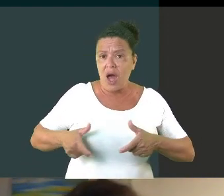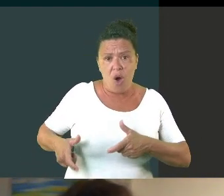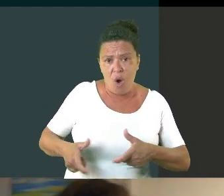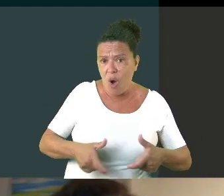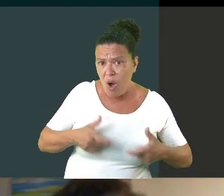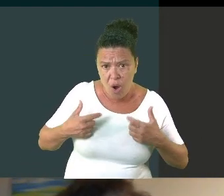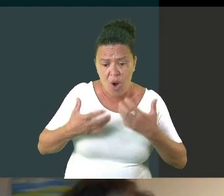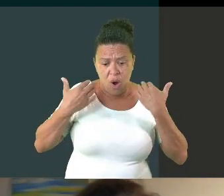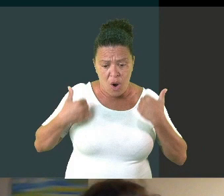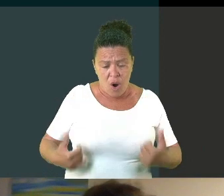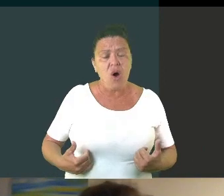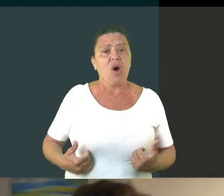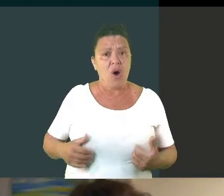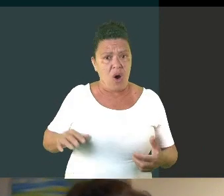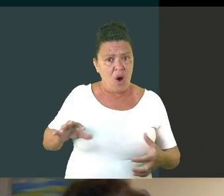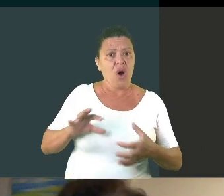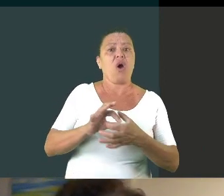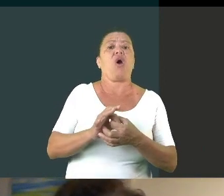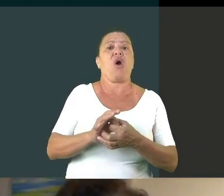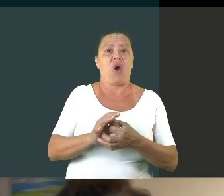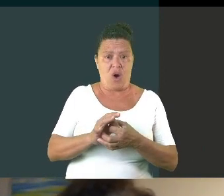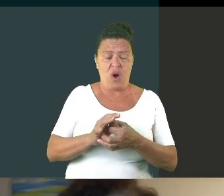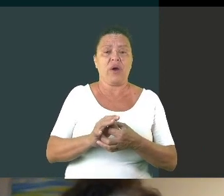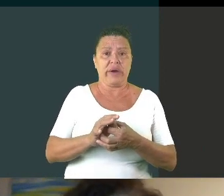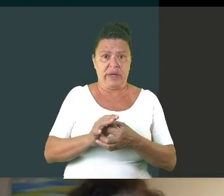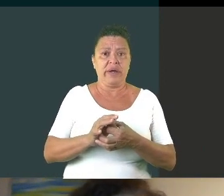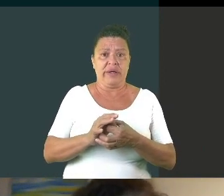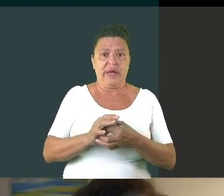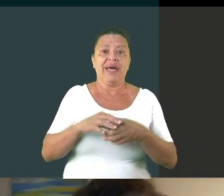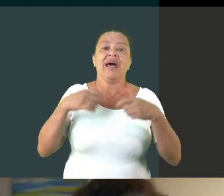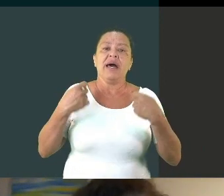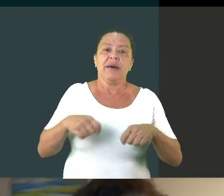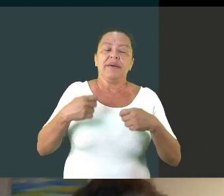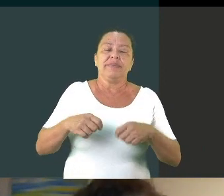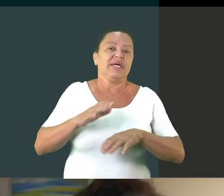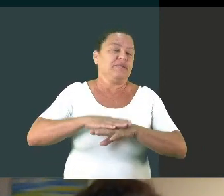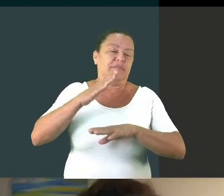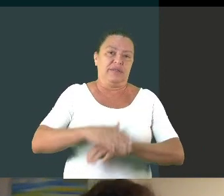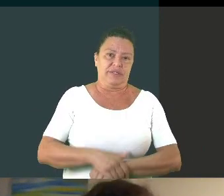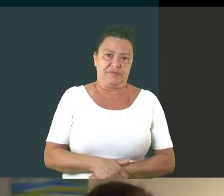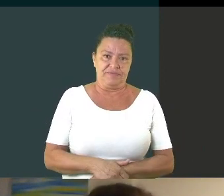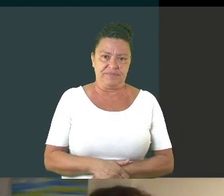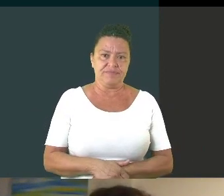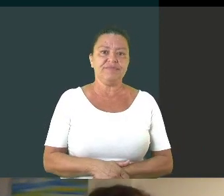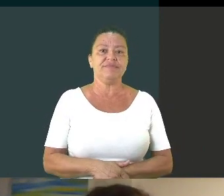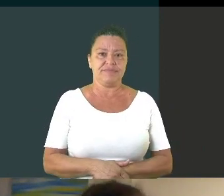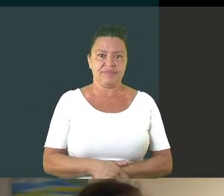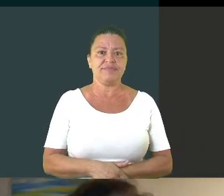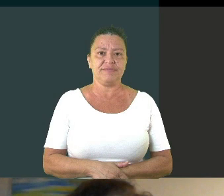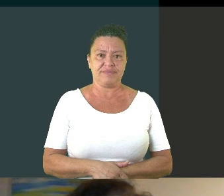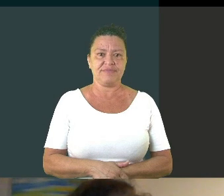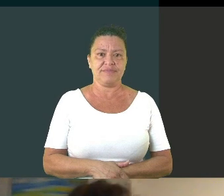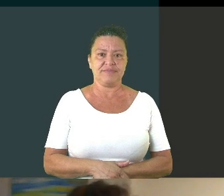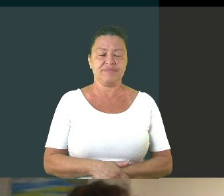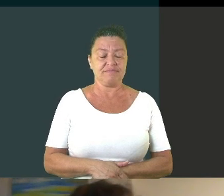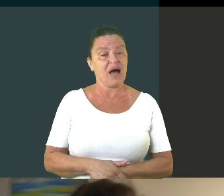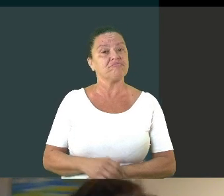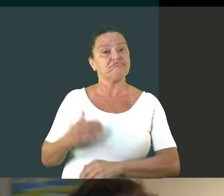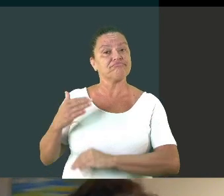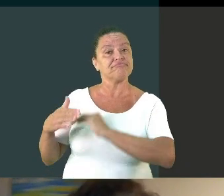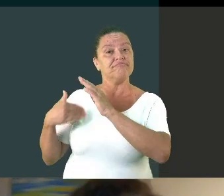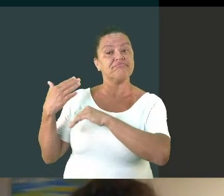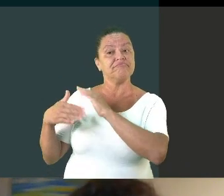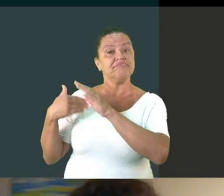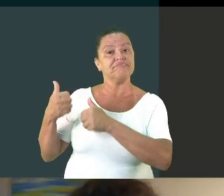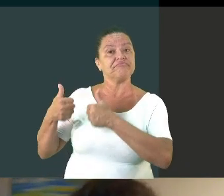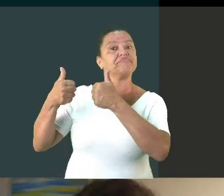glândula ligada àquele órgão, aquele sistema está necessitando, para que se possa promover então